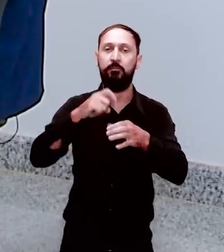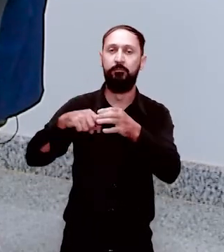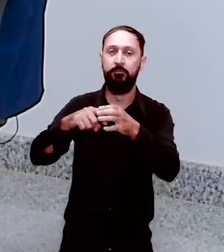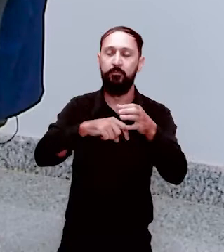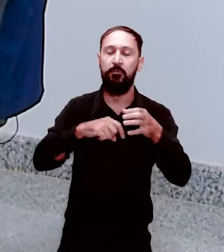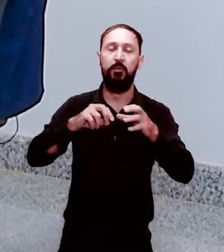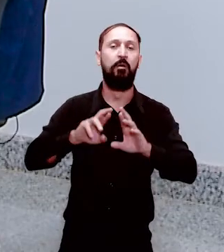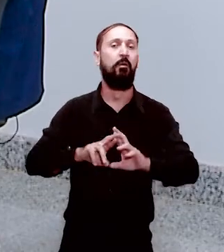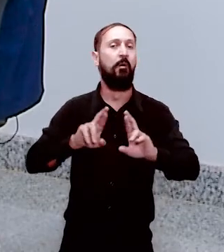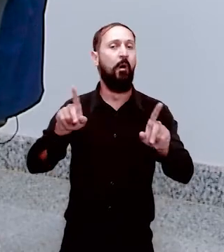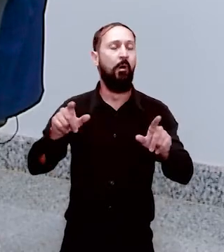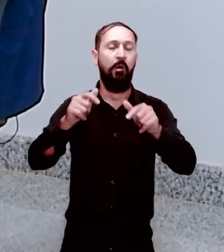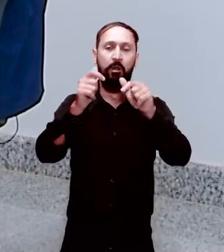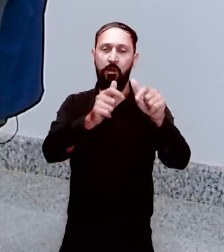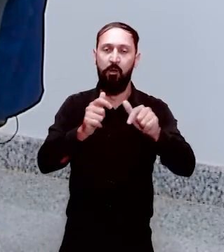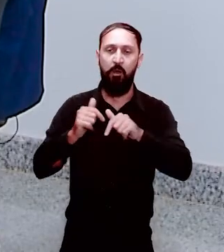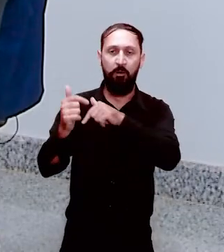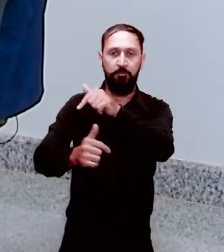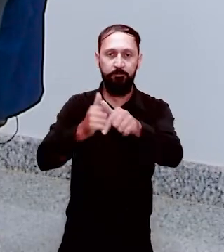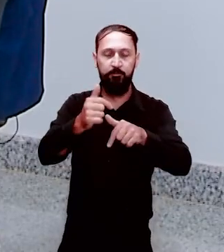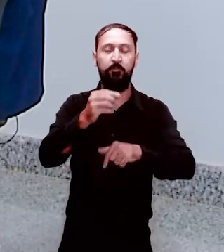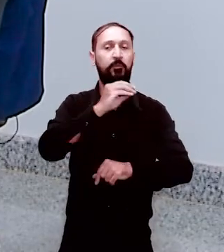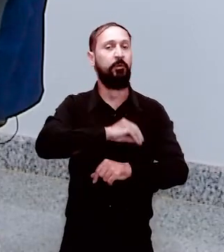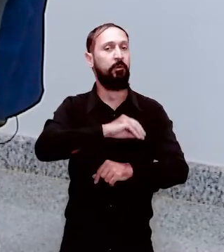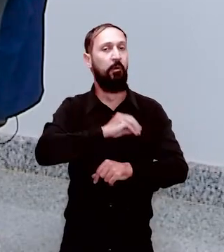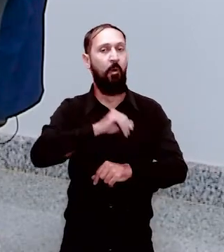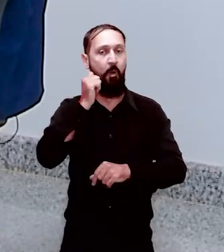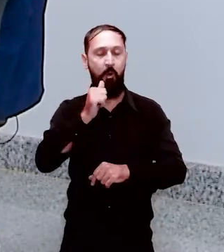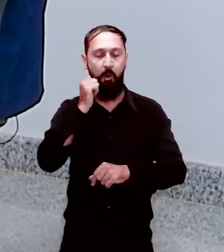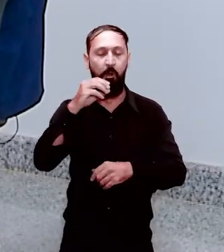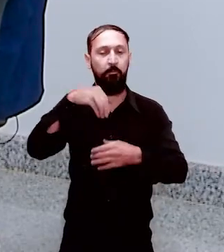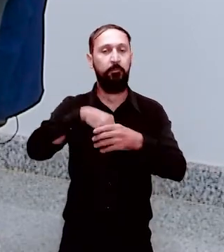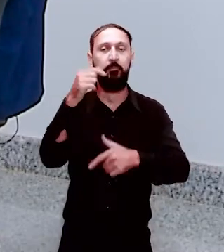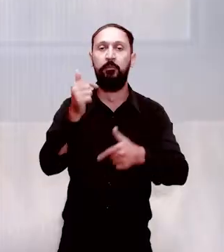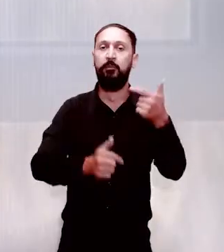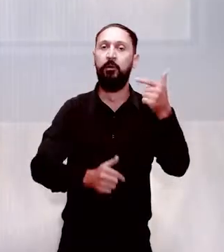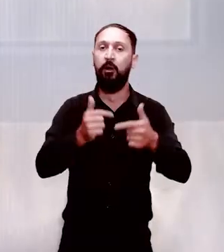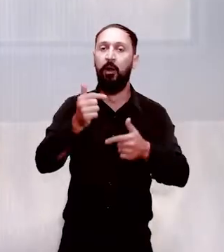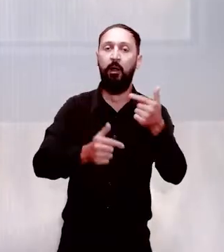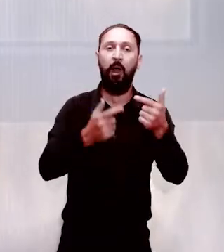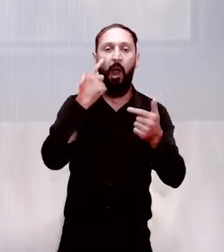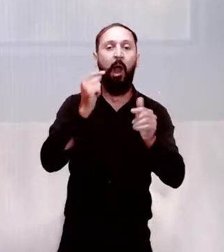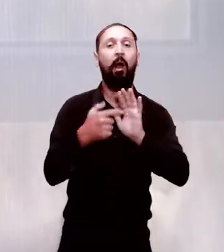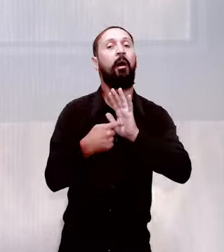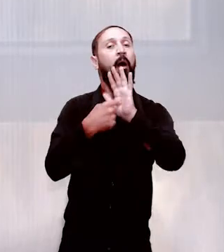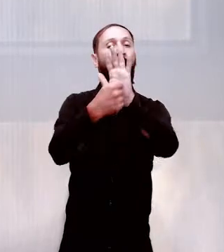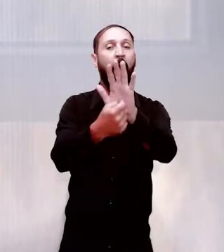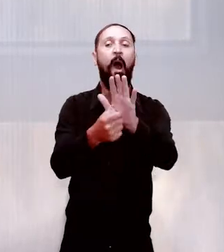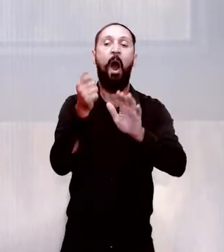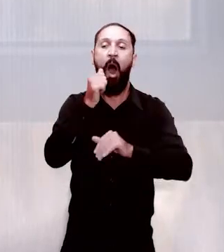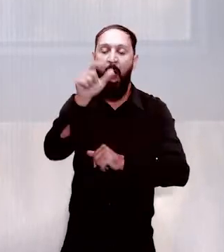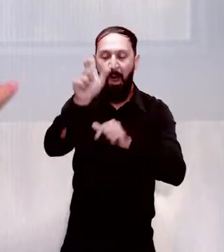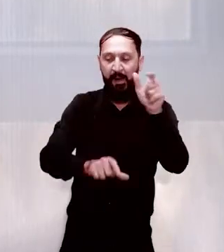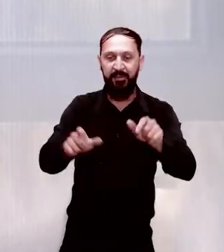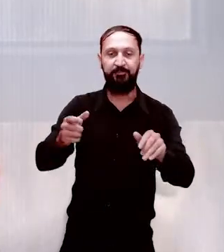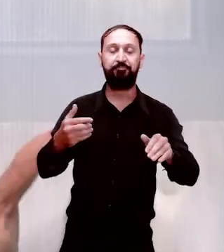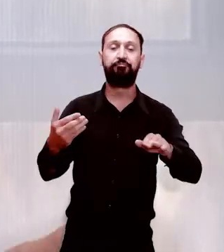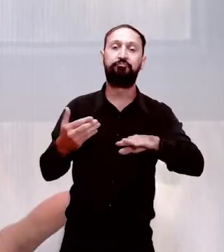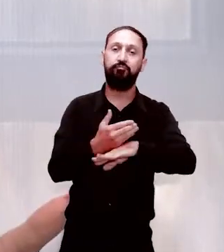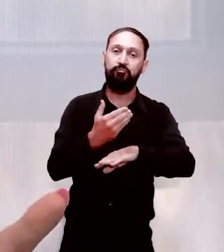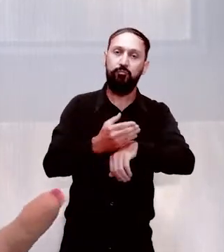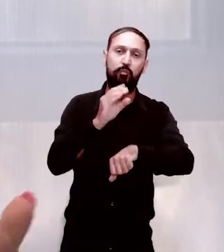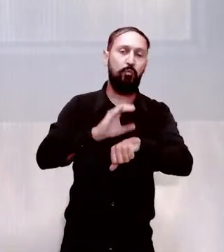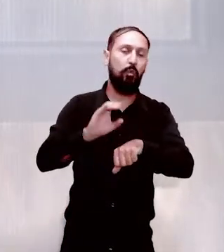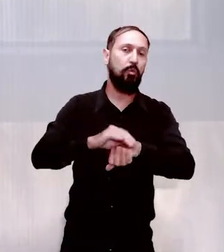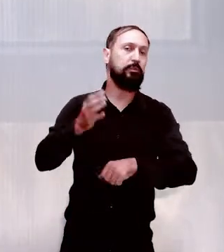interessando. A questão da sexualidade, a desigualdade do emprego, a renda, a mulher na política, as políticas afirmativas para acesso